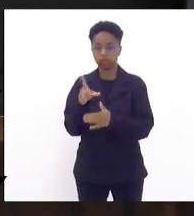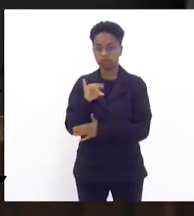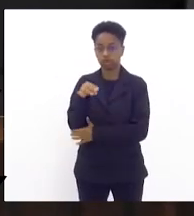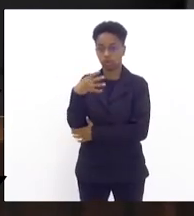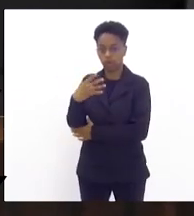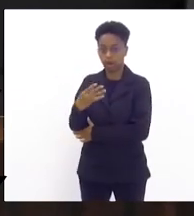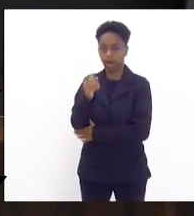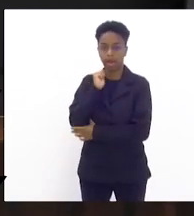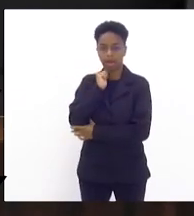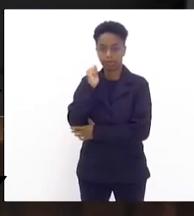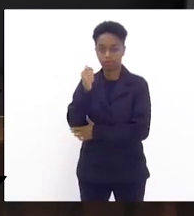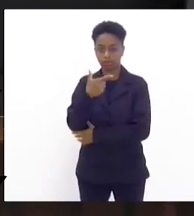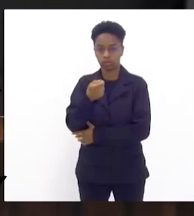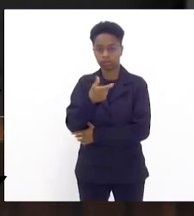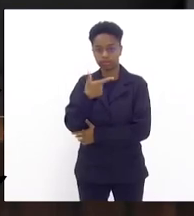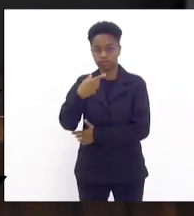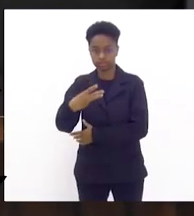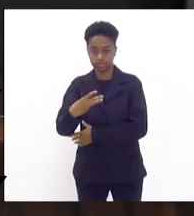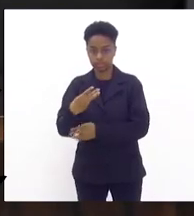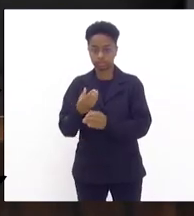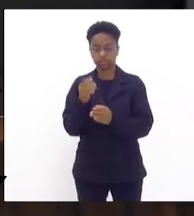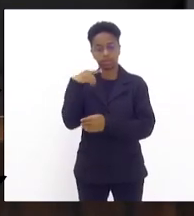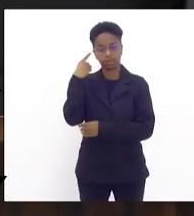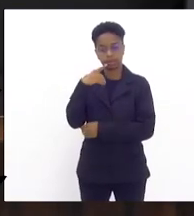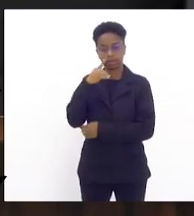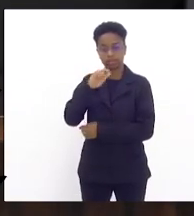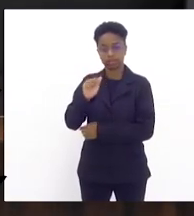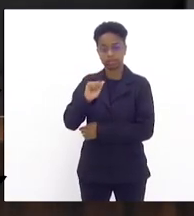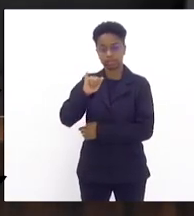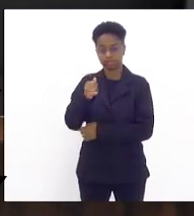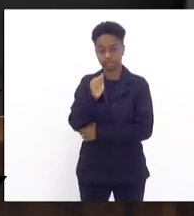2023, deputado Jari Oliveira.